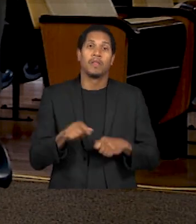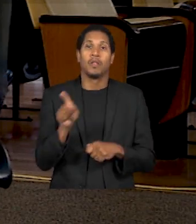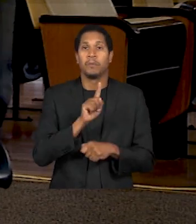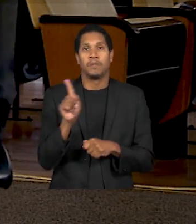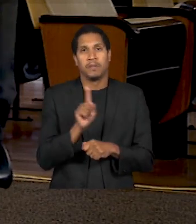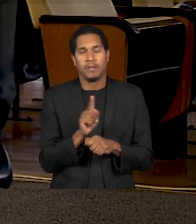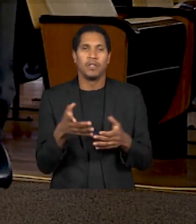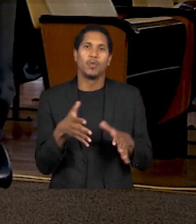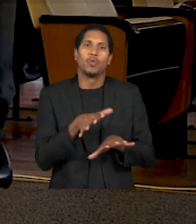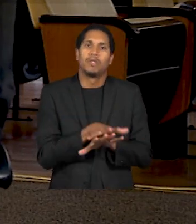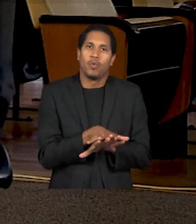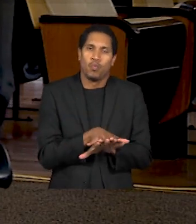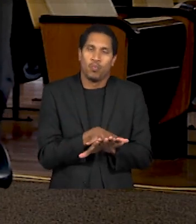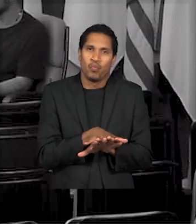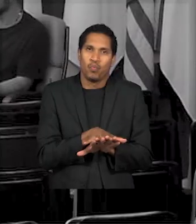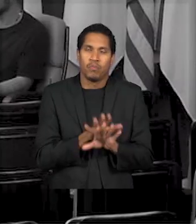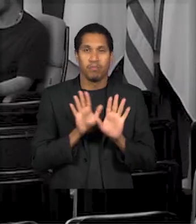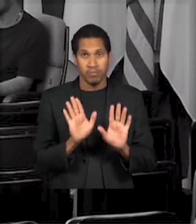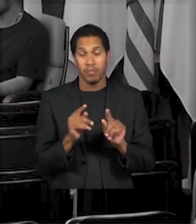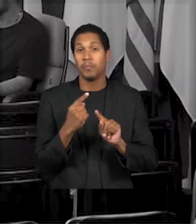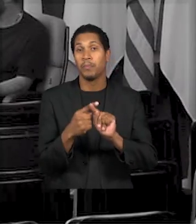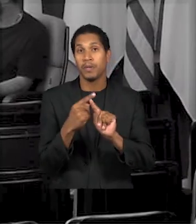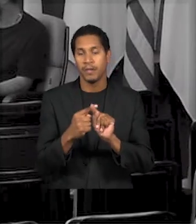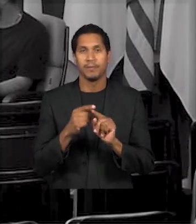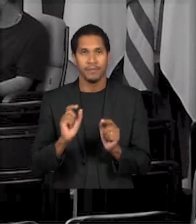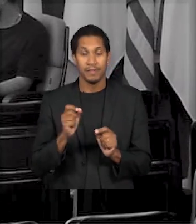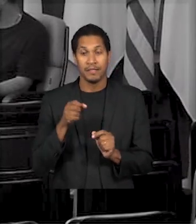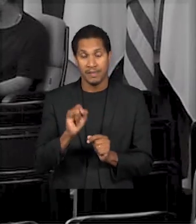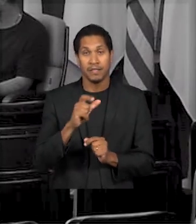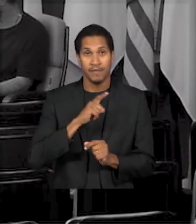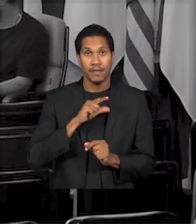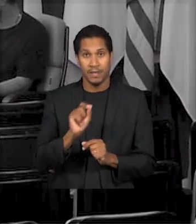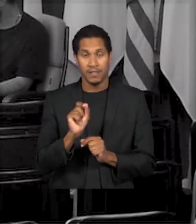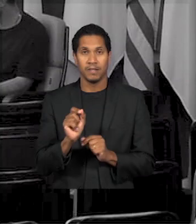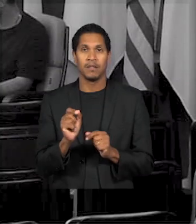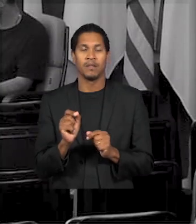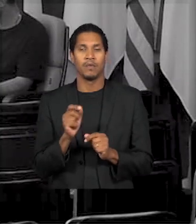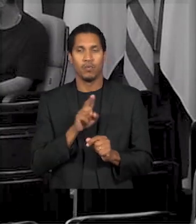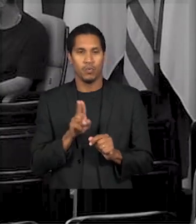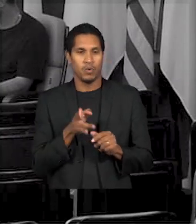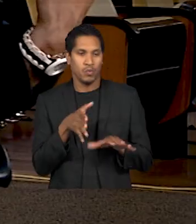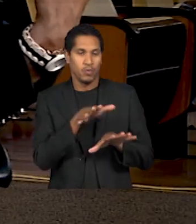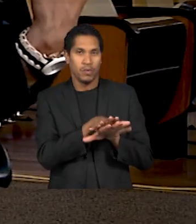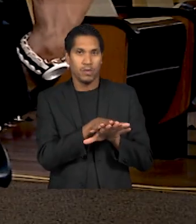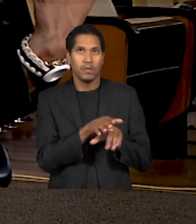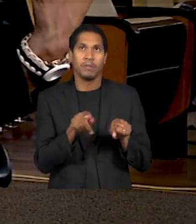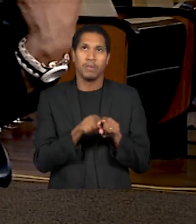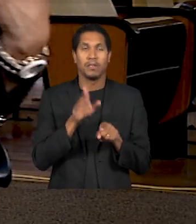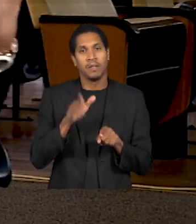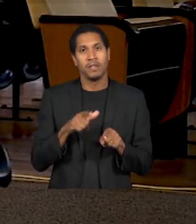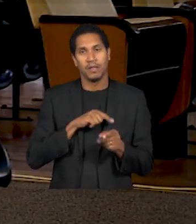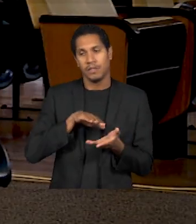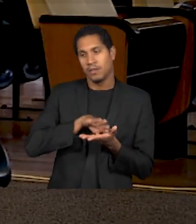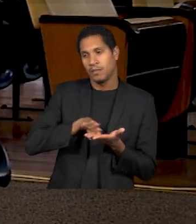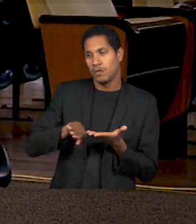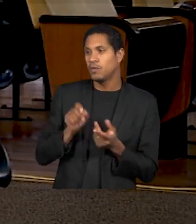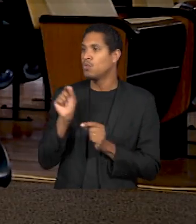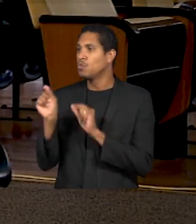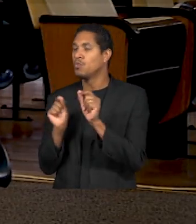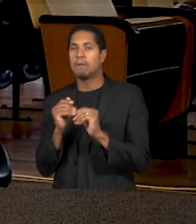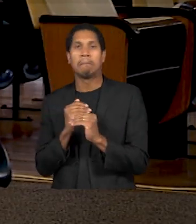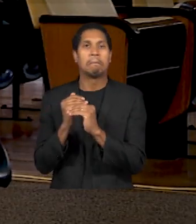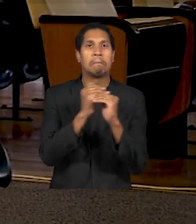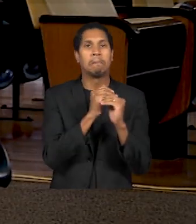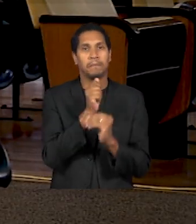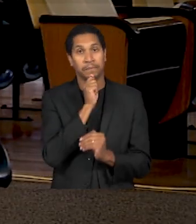palavra inclusão. Né? Porque eu acho que a partir do momento que você usa a inclusão, você já está excluindo os demais e não está